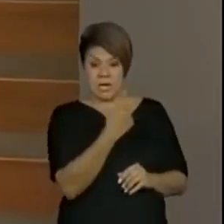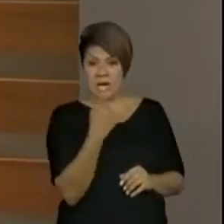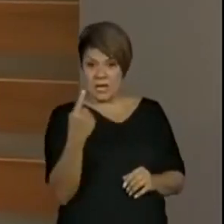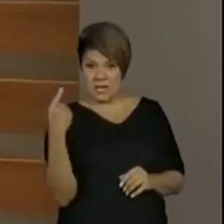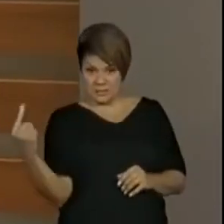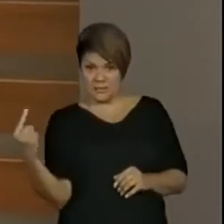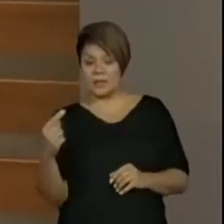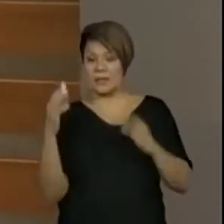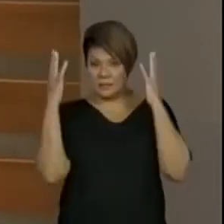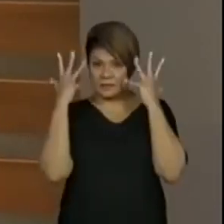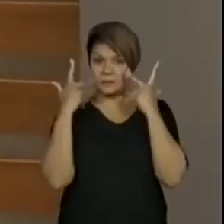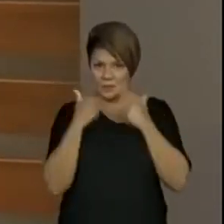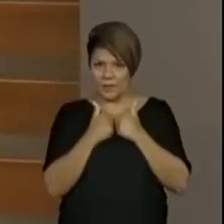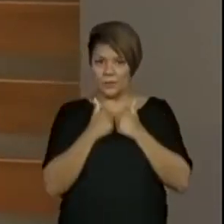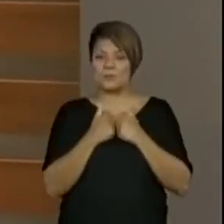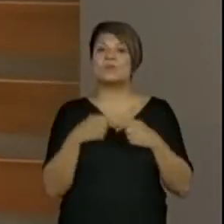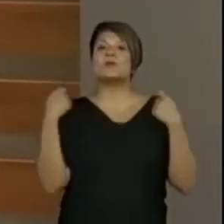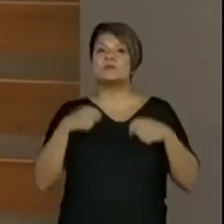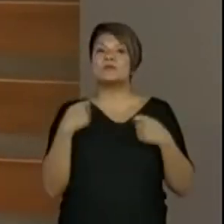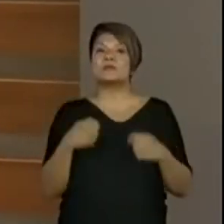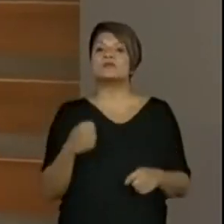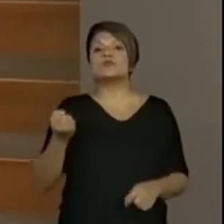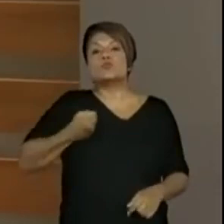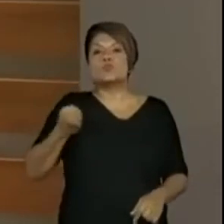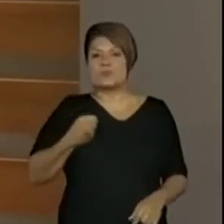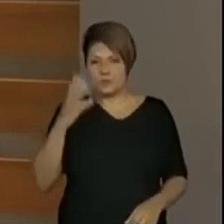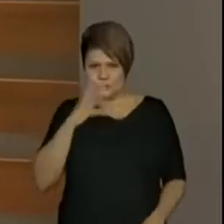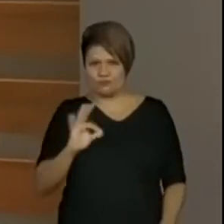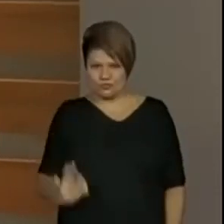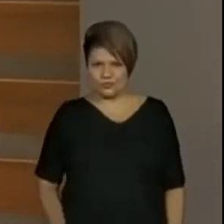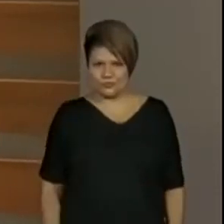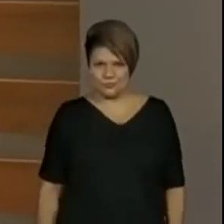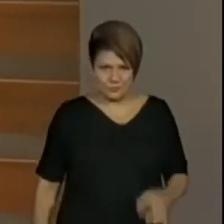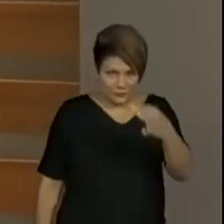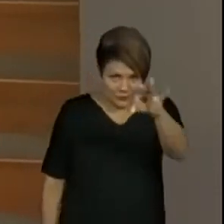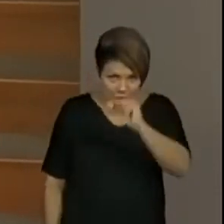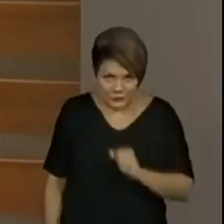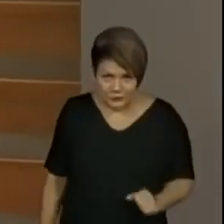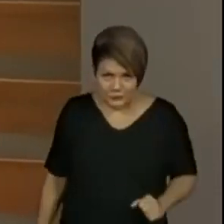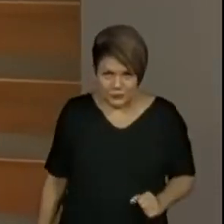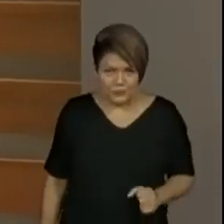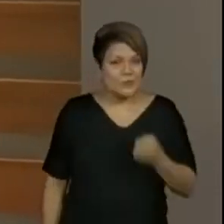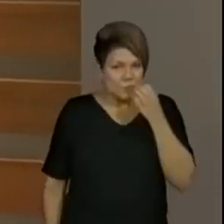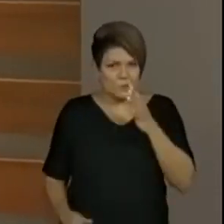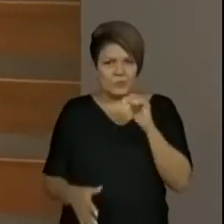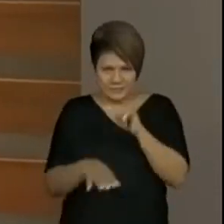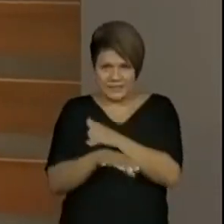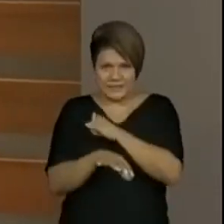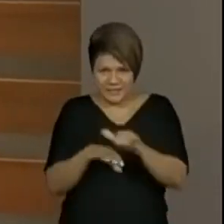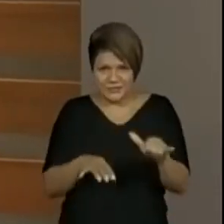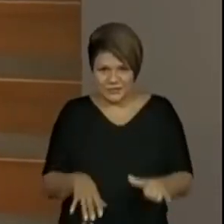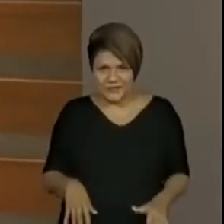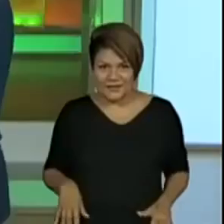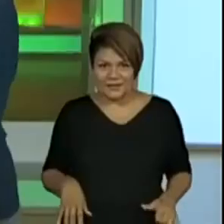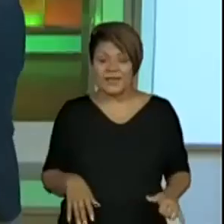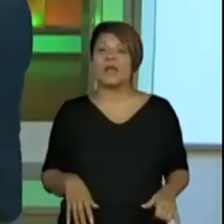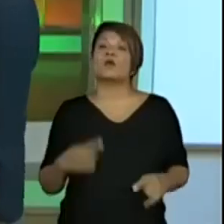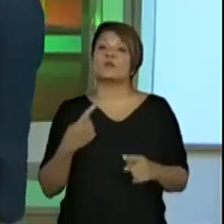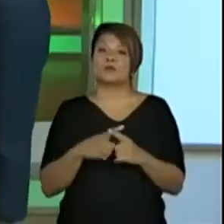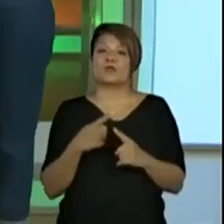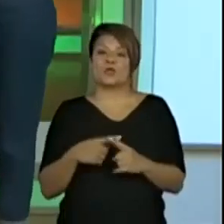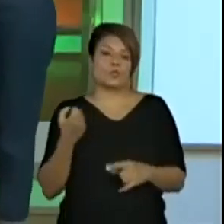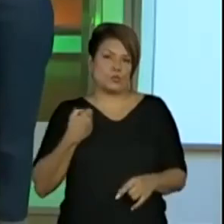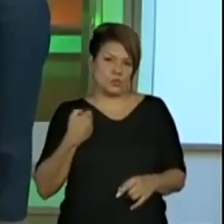contar, a gente vai colocar o numeral lá, o número bonitinho. Ah, tá. Perfeito? Uma boa estratégia. Uma boa estratégia? Então, o número já serve de